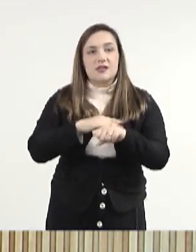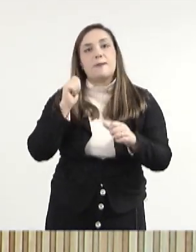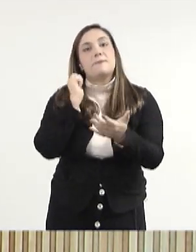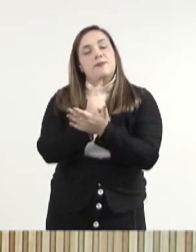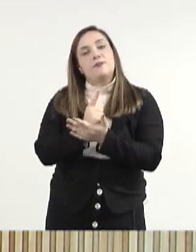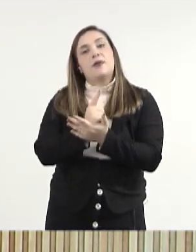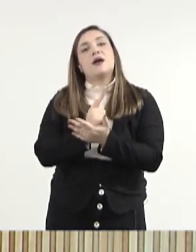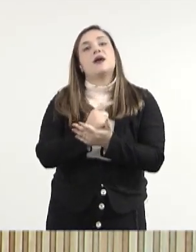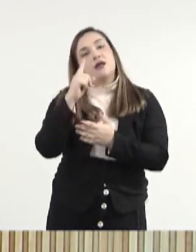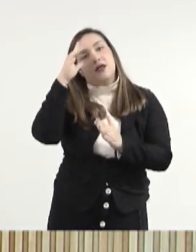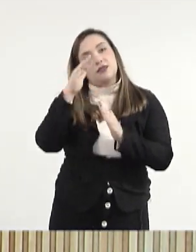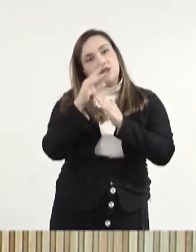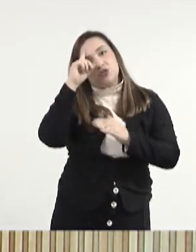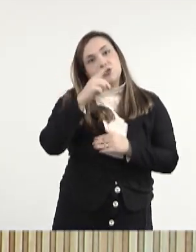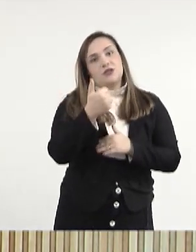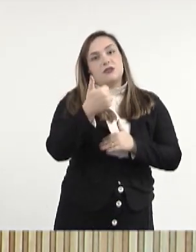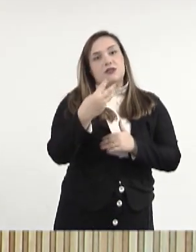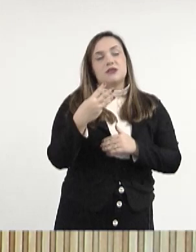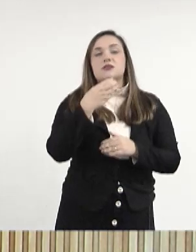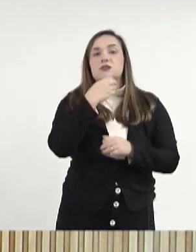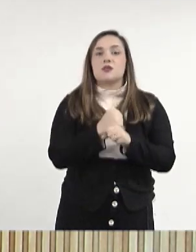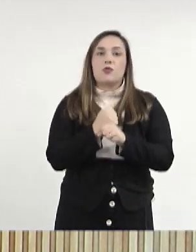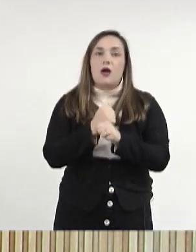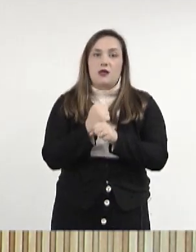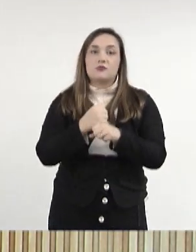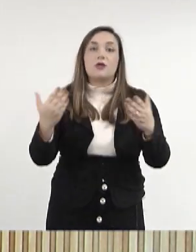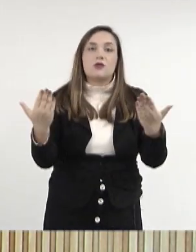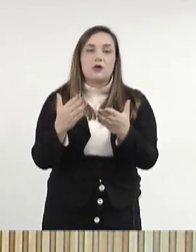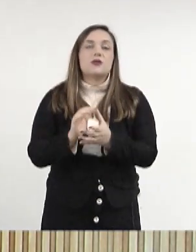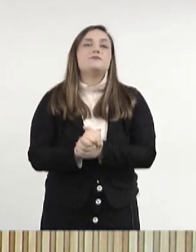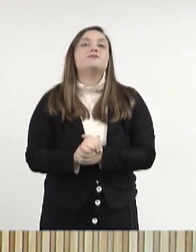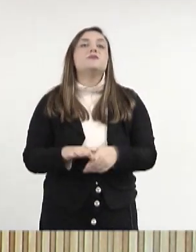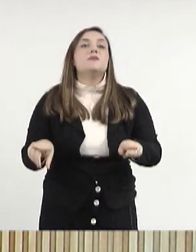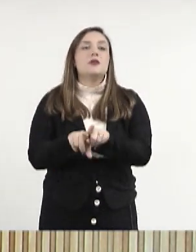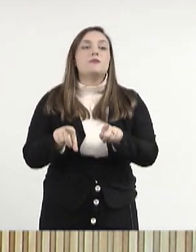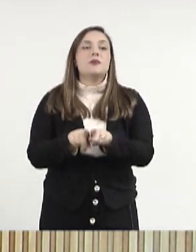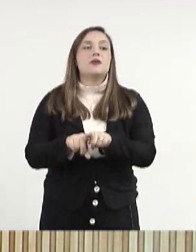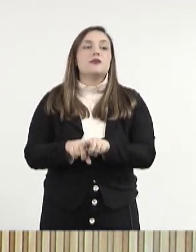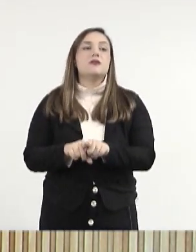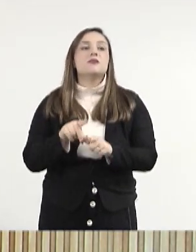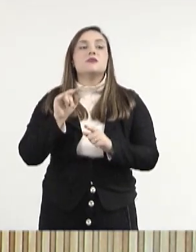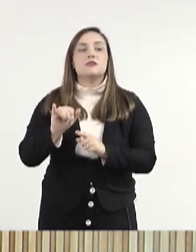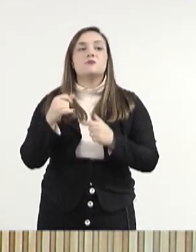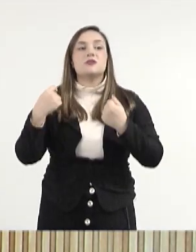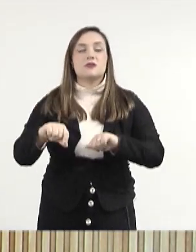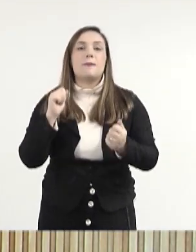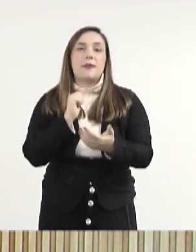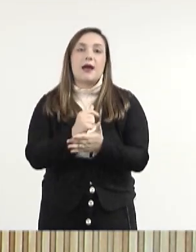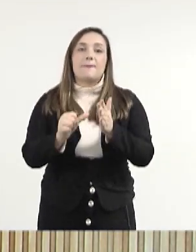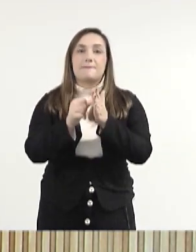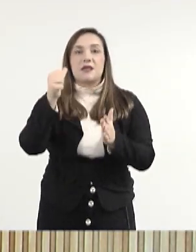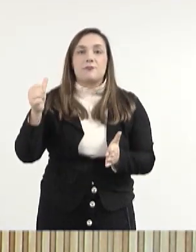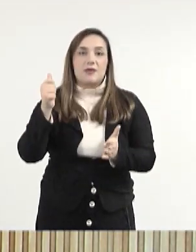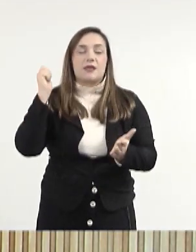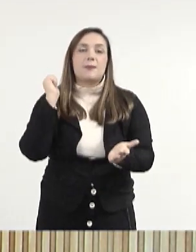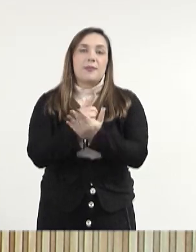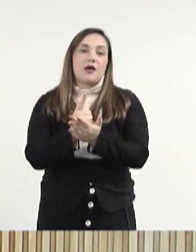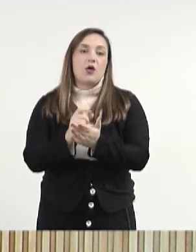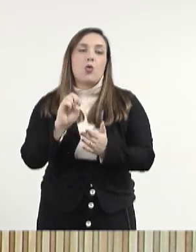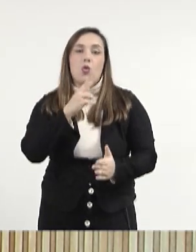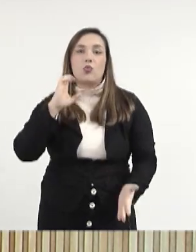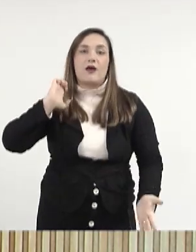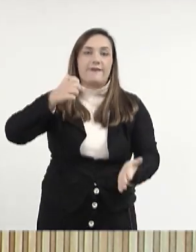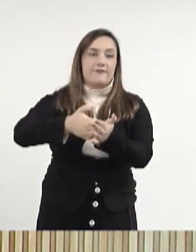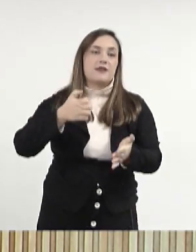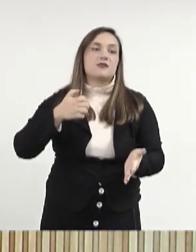dezembro desse ano. Prorrogação também até o dia 13 de dezembro desse ano para o pagamento da primeira parcela ou do pagamento à